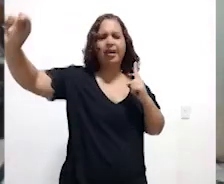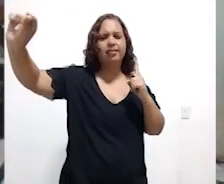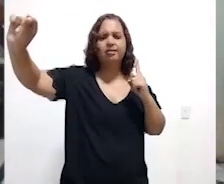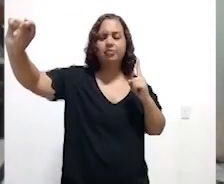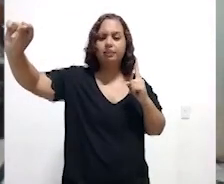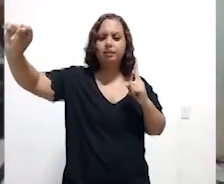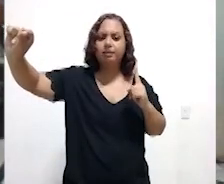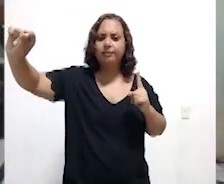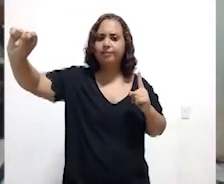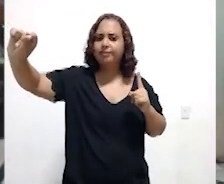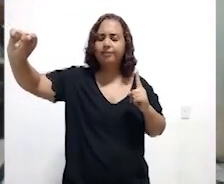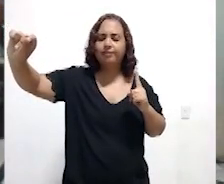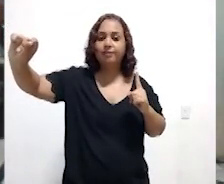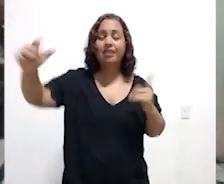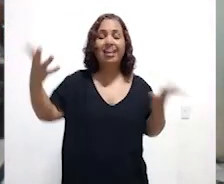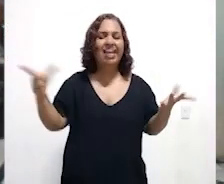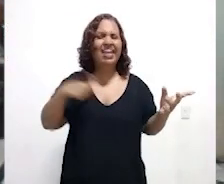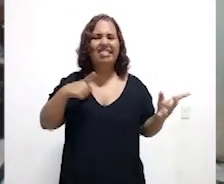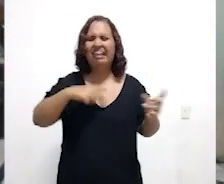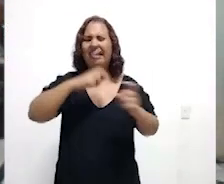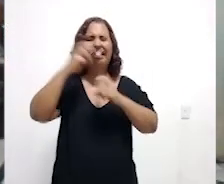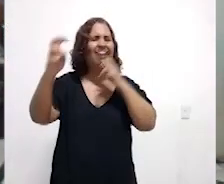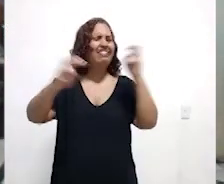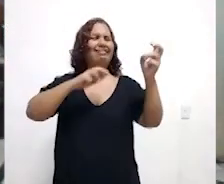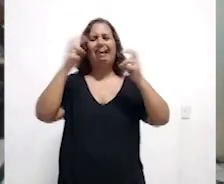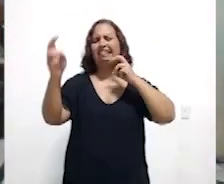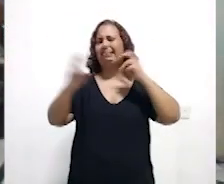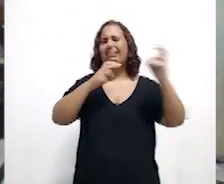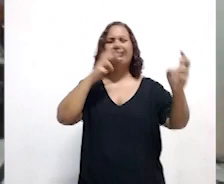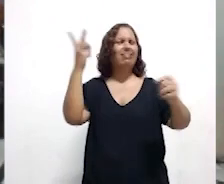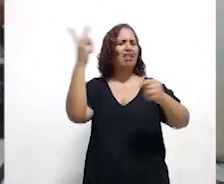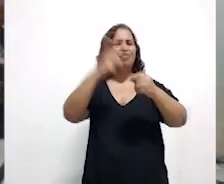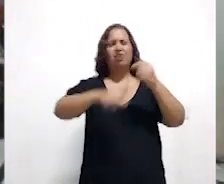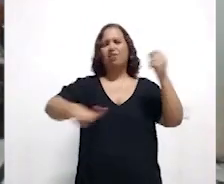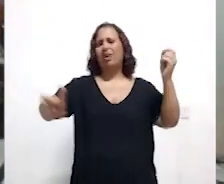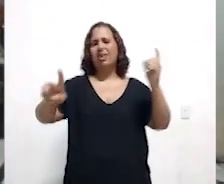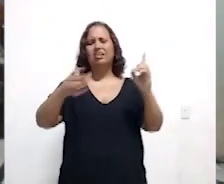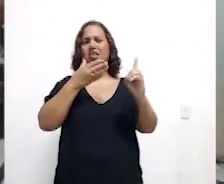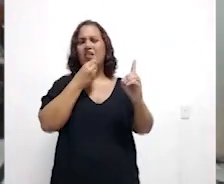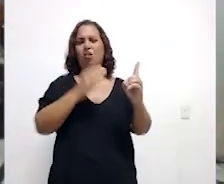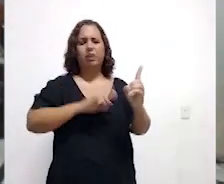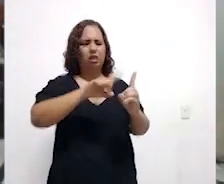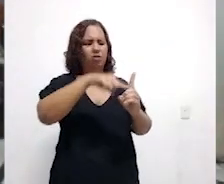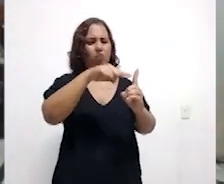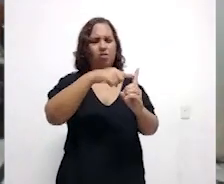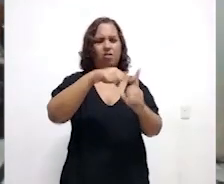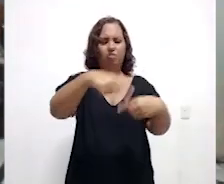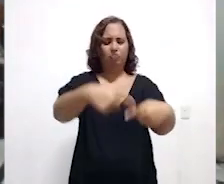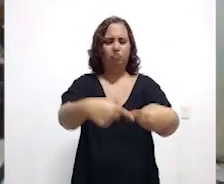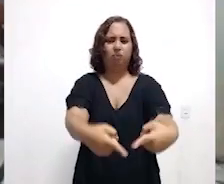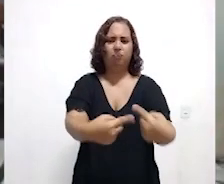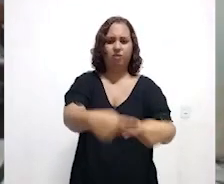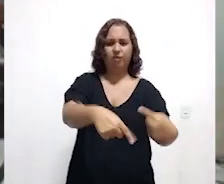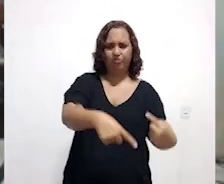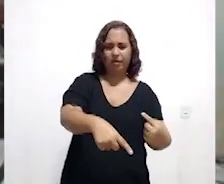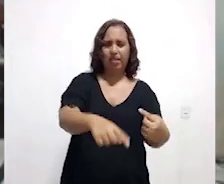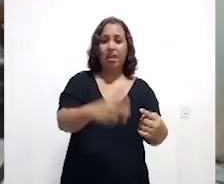E aí tem aquela gritaria, aquela violência, né? O menino é jogado e fica como morto.